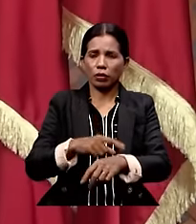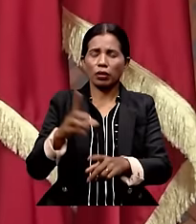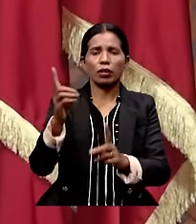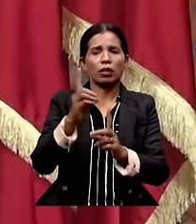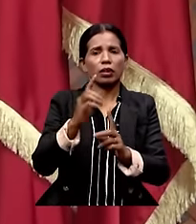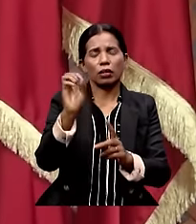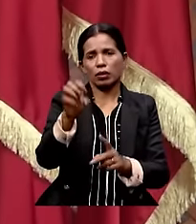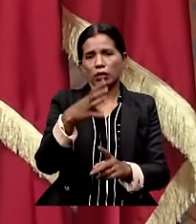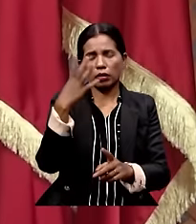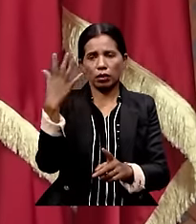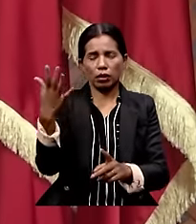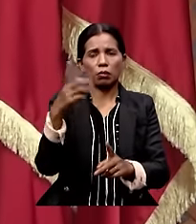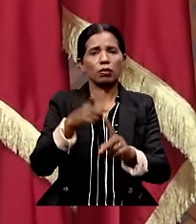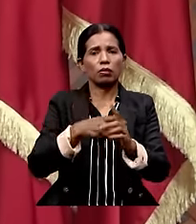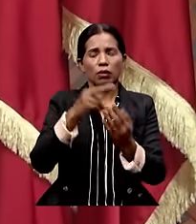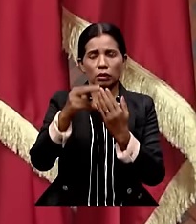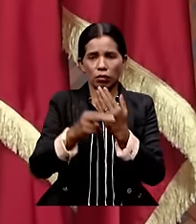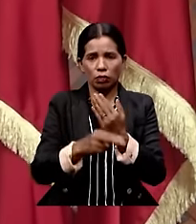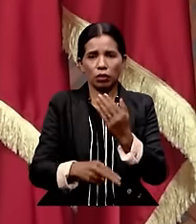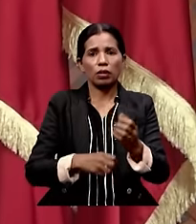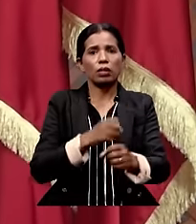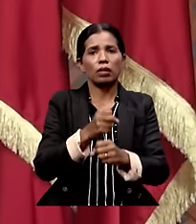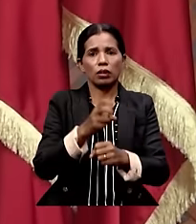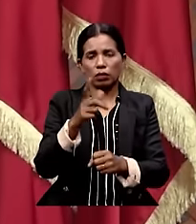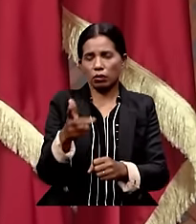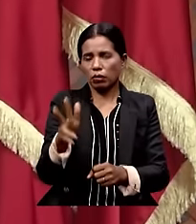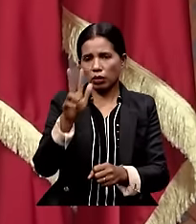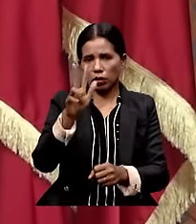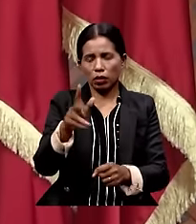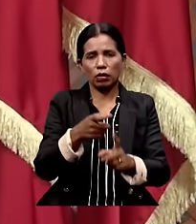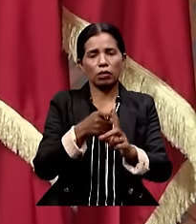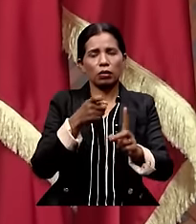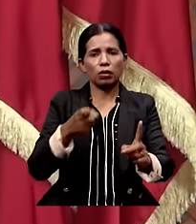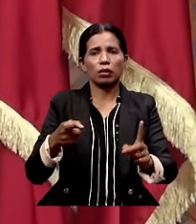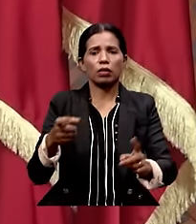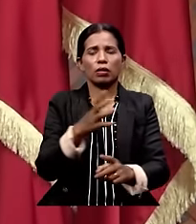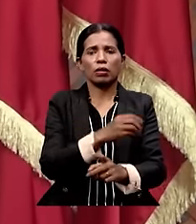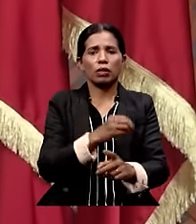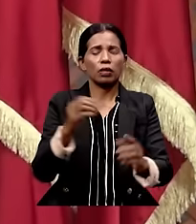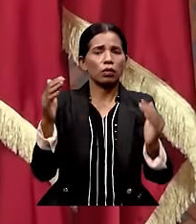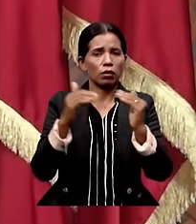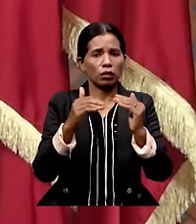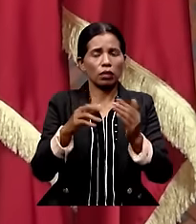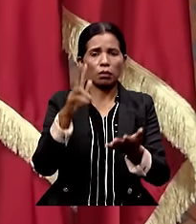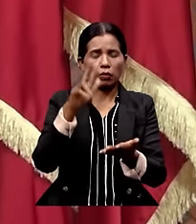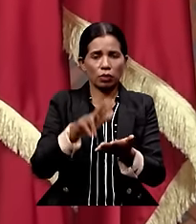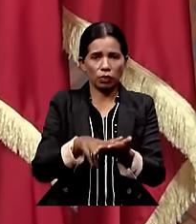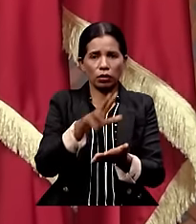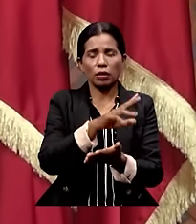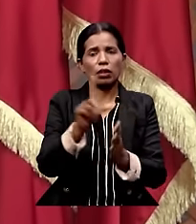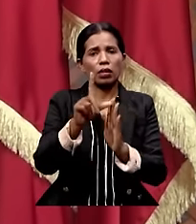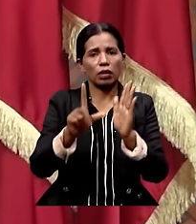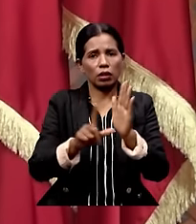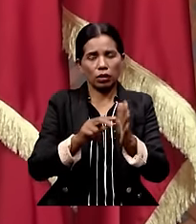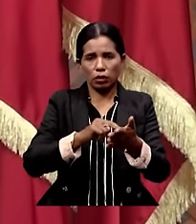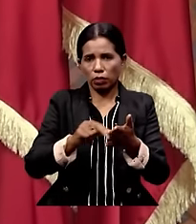San Lourdes Sin Lima fula novembro tina Rihon Rua Ruanulu Resintolu li husi plenária extraordinária aprova ona projeto lei